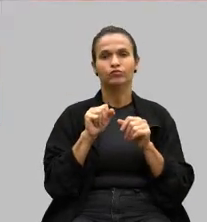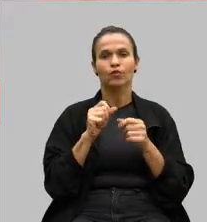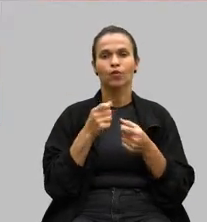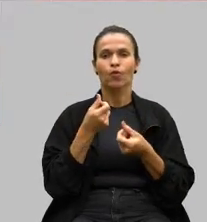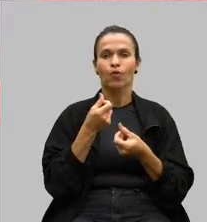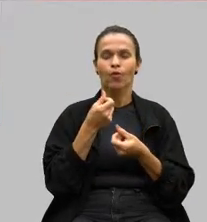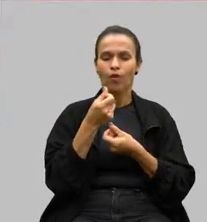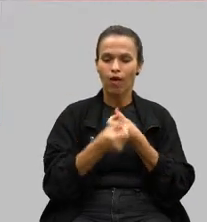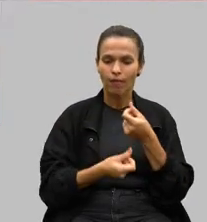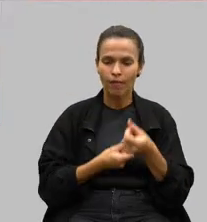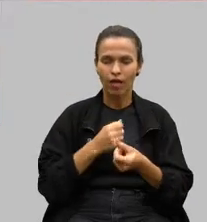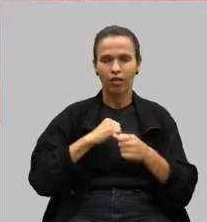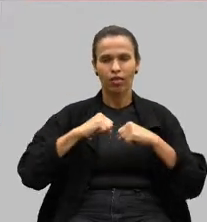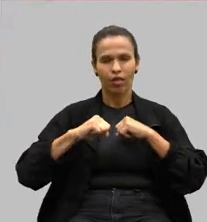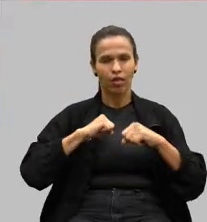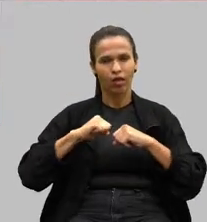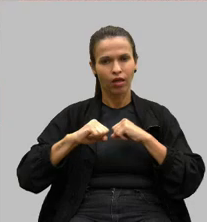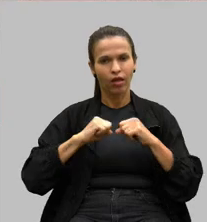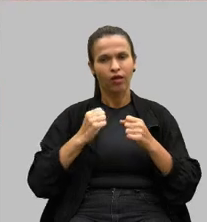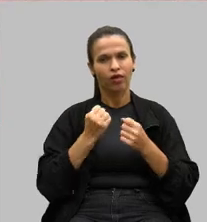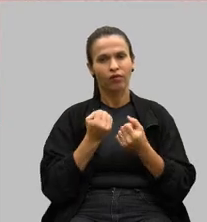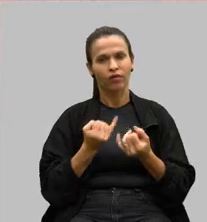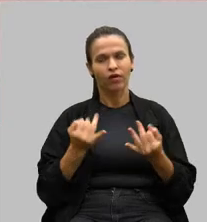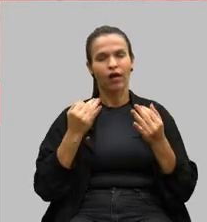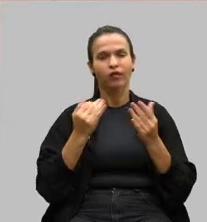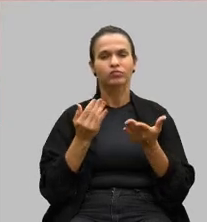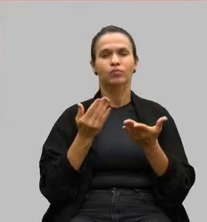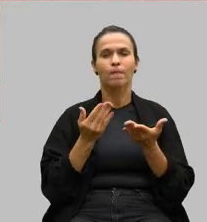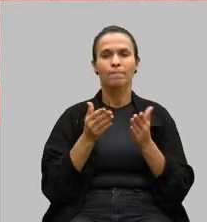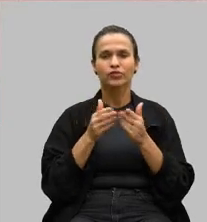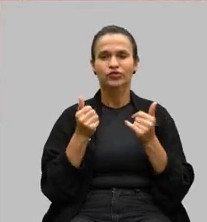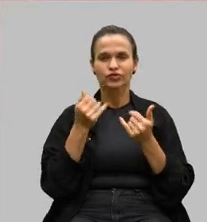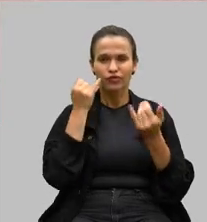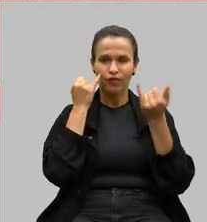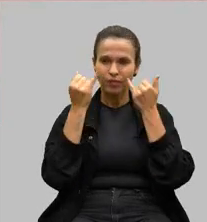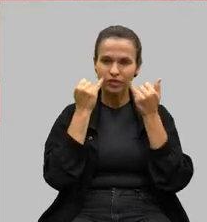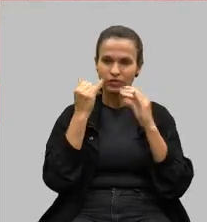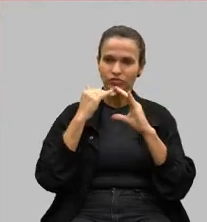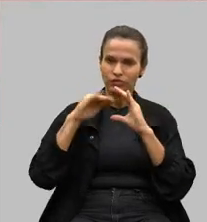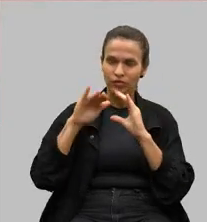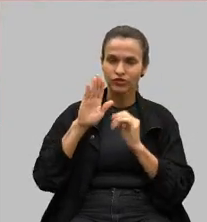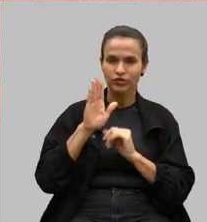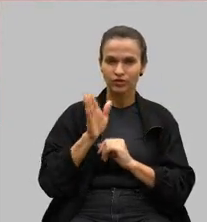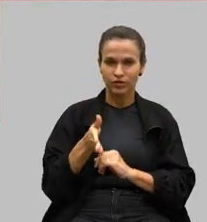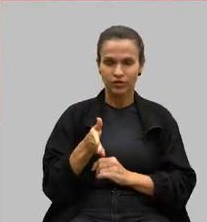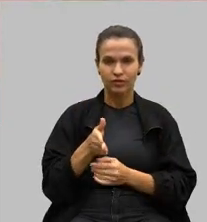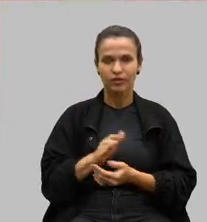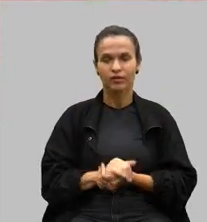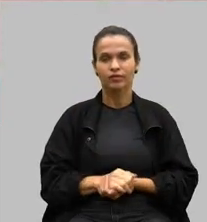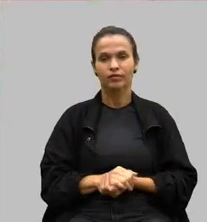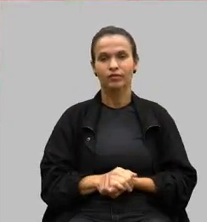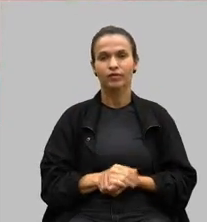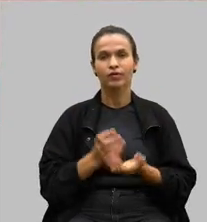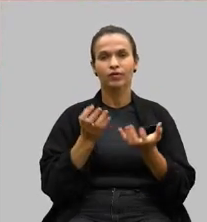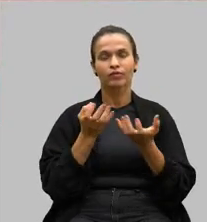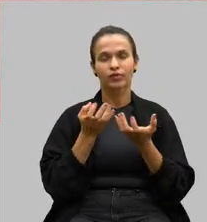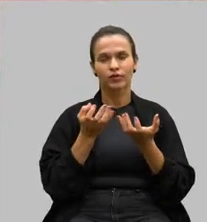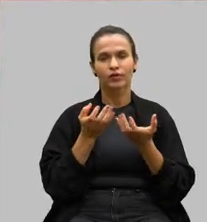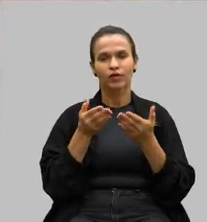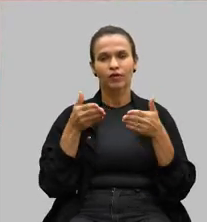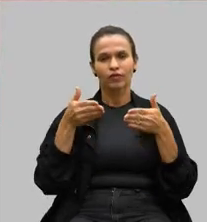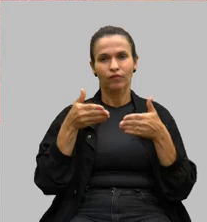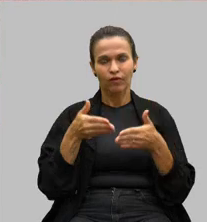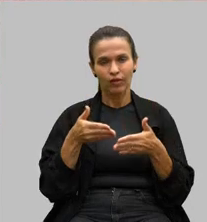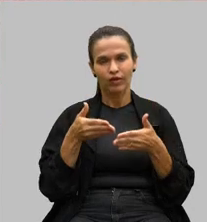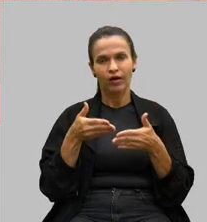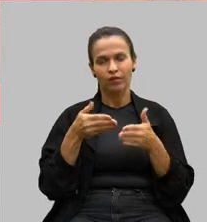debates encaminhamos alguns pedidos de informação e eu queria eh tratar um pouquinho de